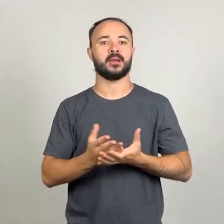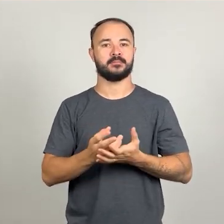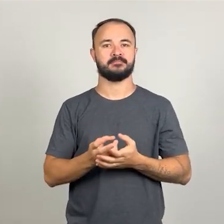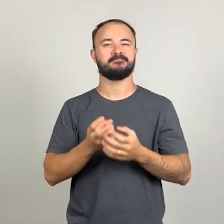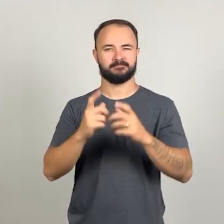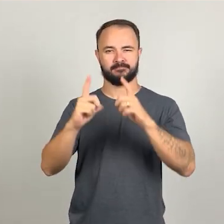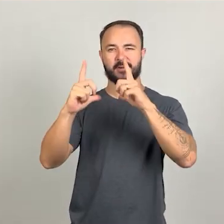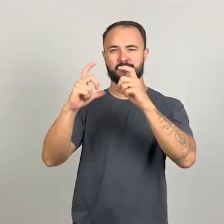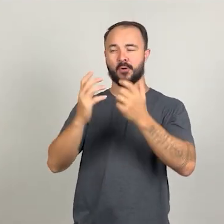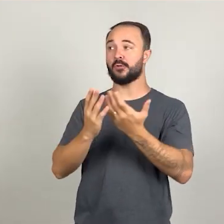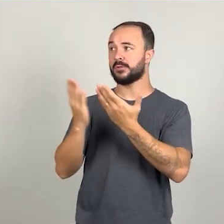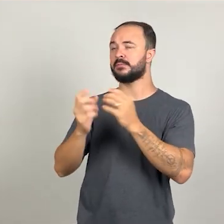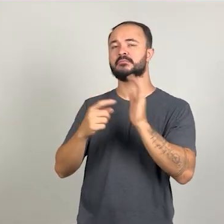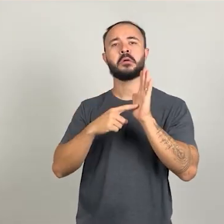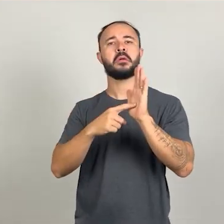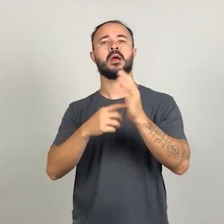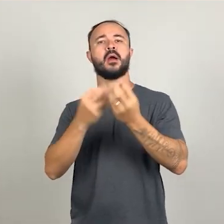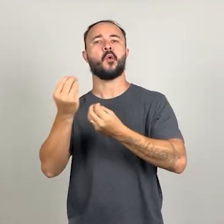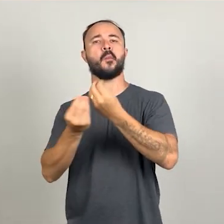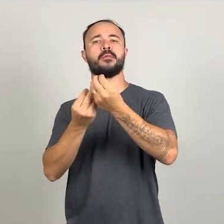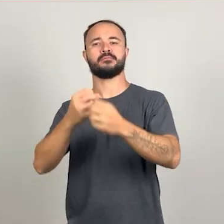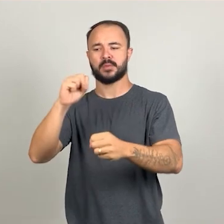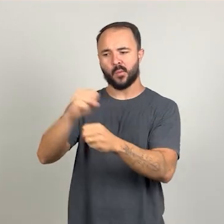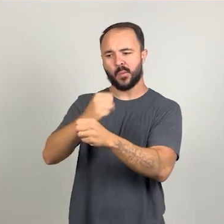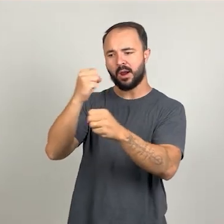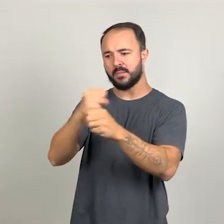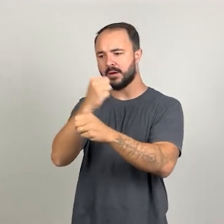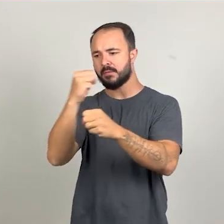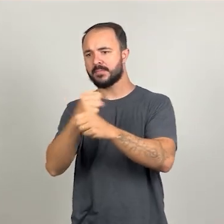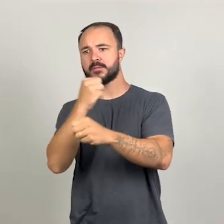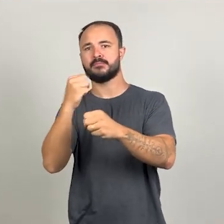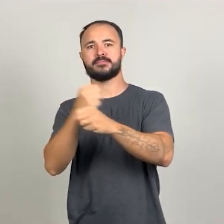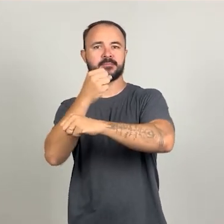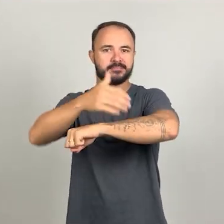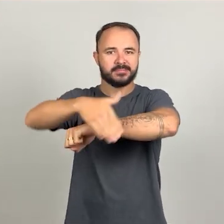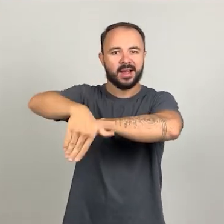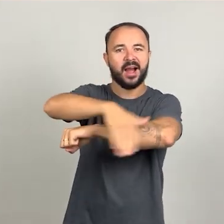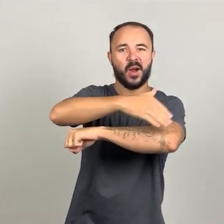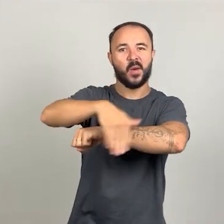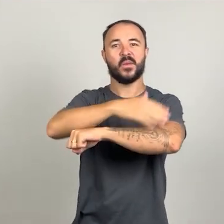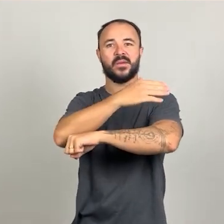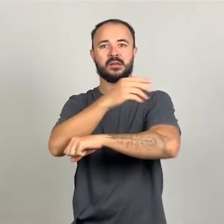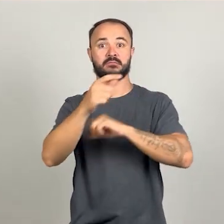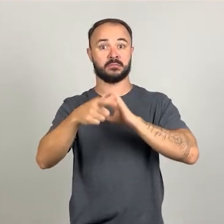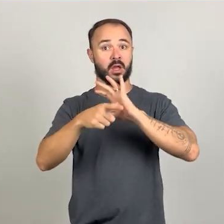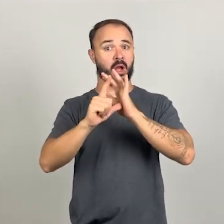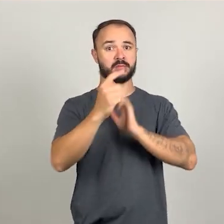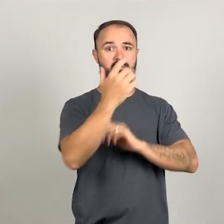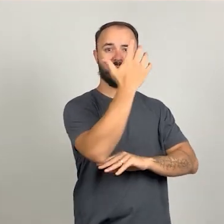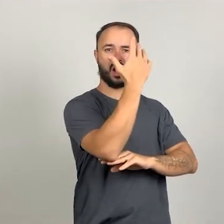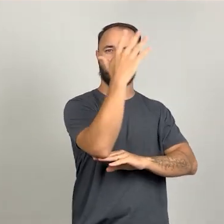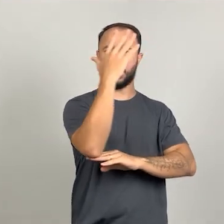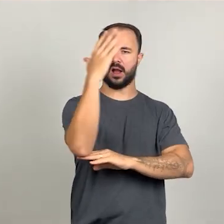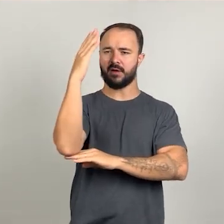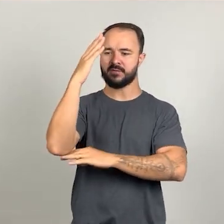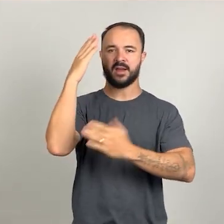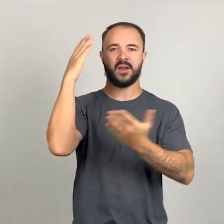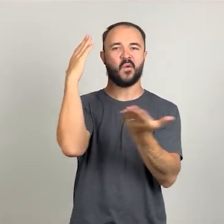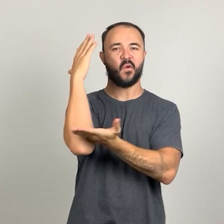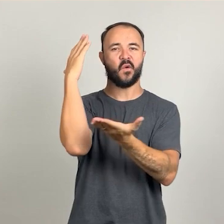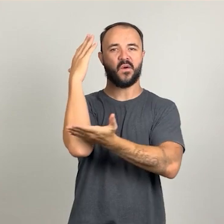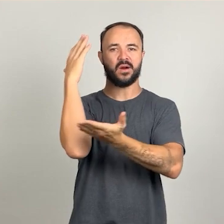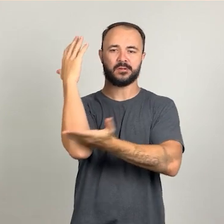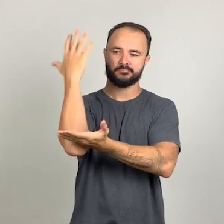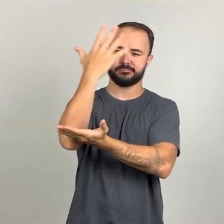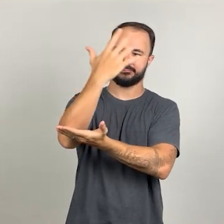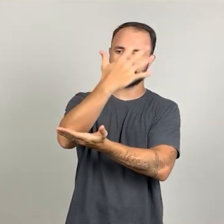construção da rodovia Belém-Brasília. Olha só, diversos homens trabalhando, derrubando árvores, né, para abrir espaço para a estrada. E